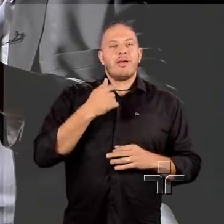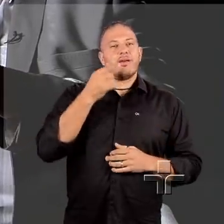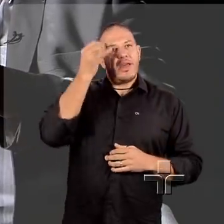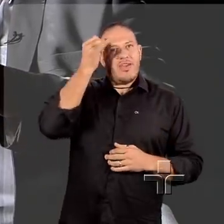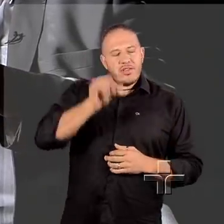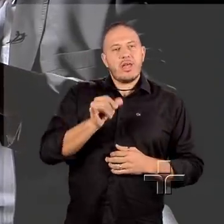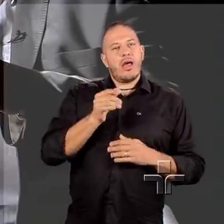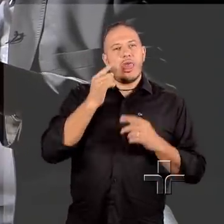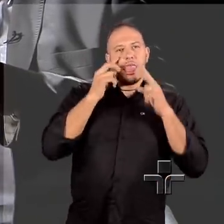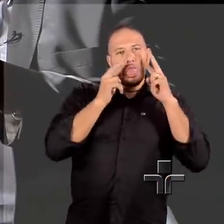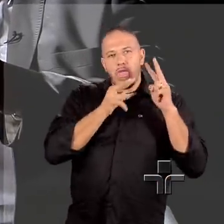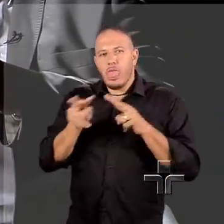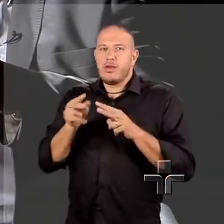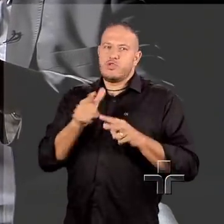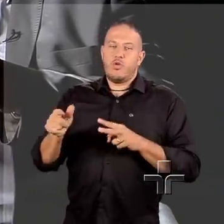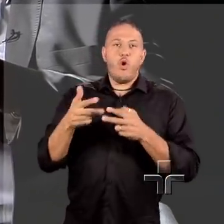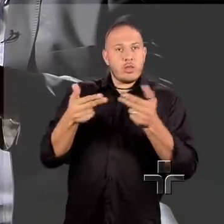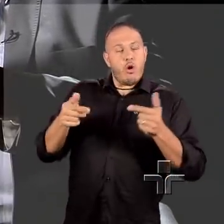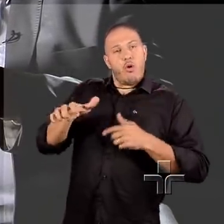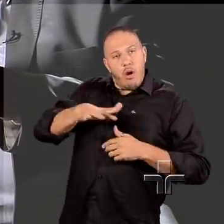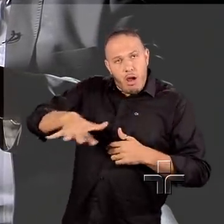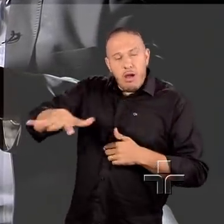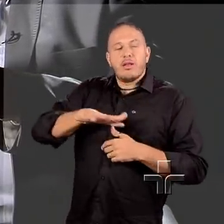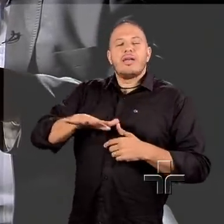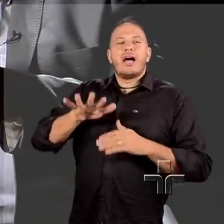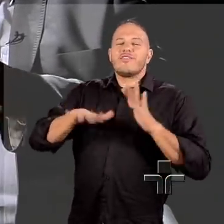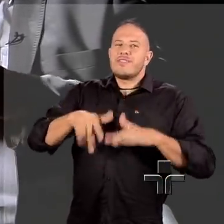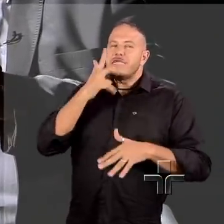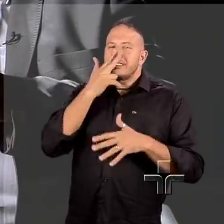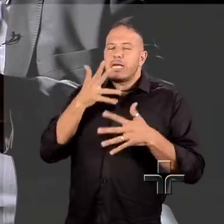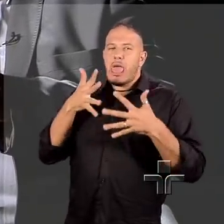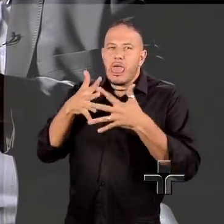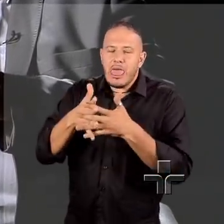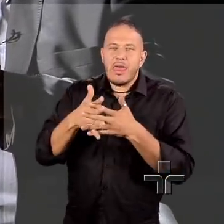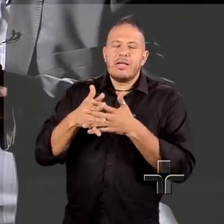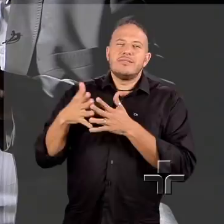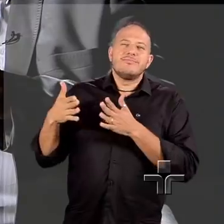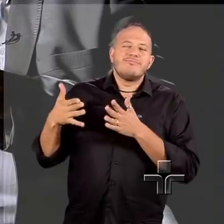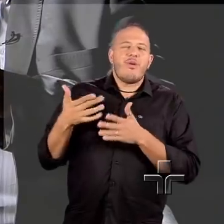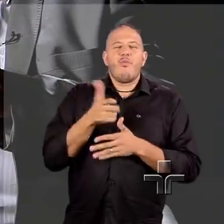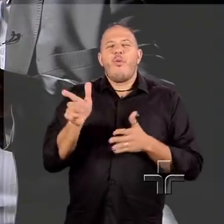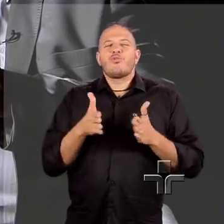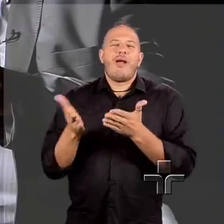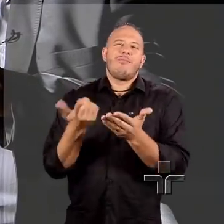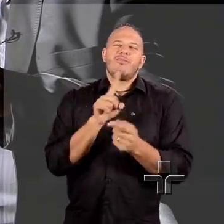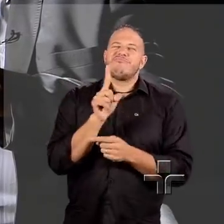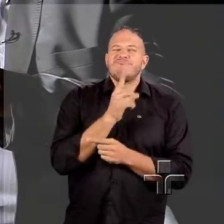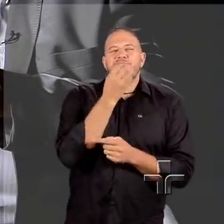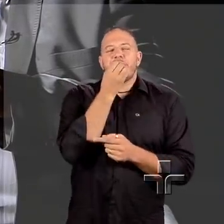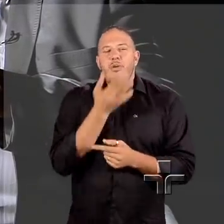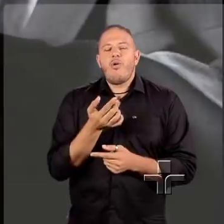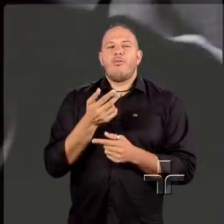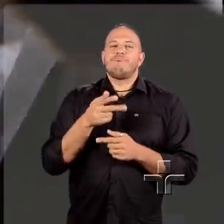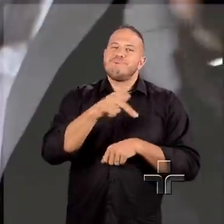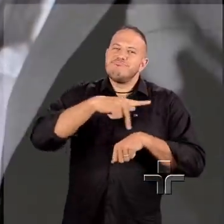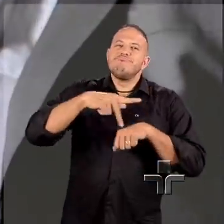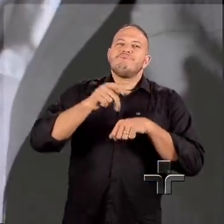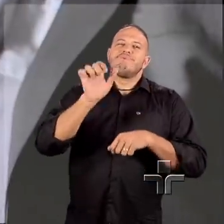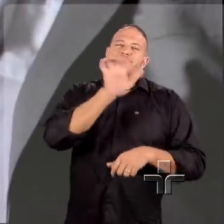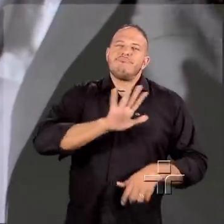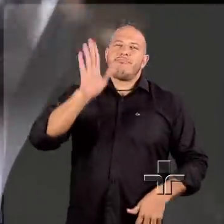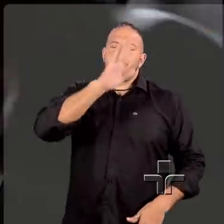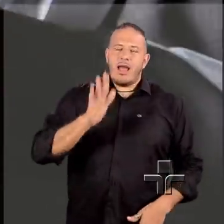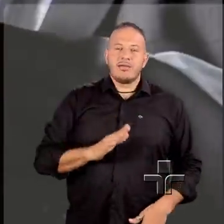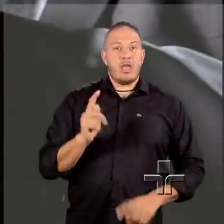temas para aquilo que, sendo lateral, acaba pegando uma trilha que não seria boa para um país que, sendo uma das